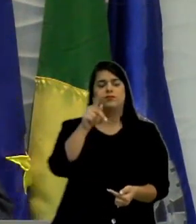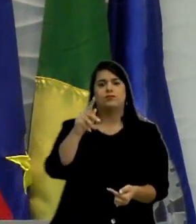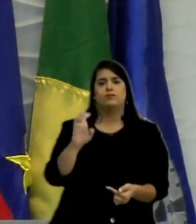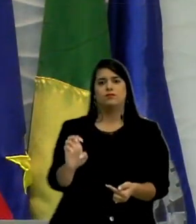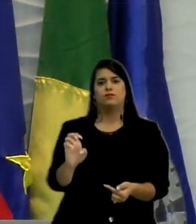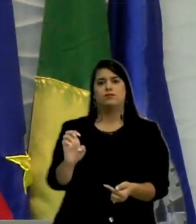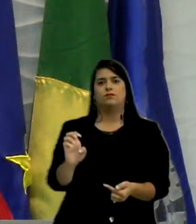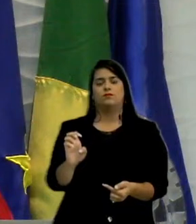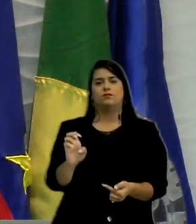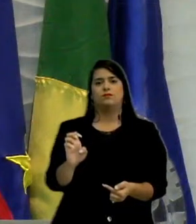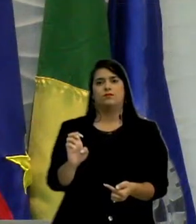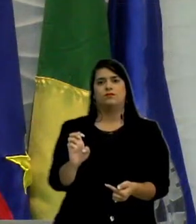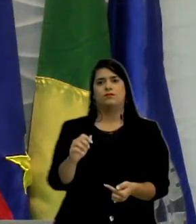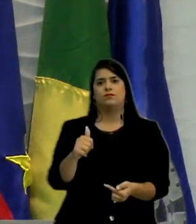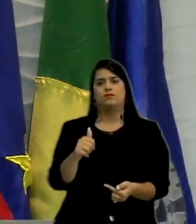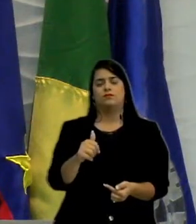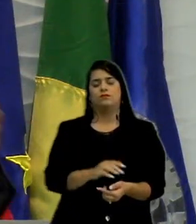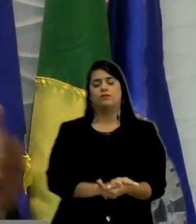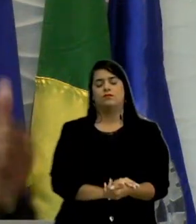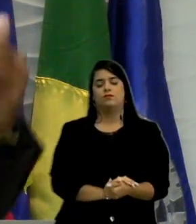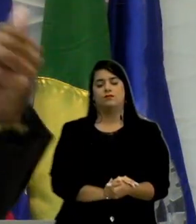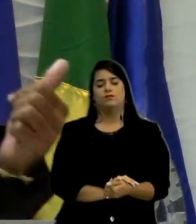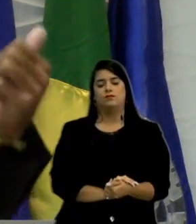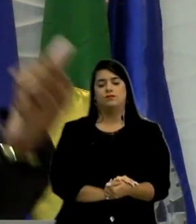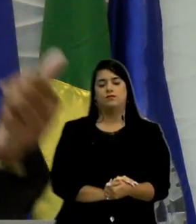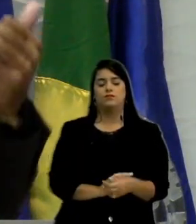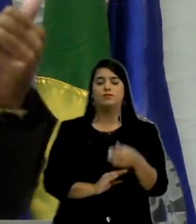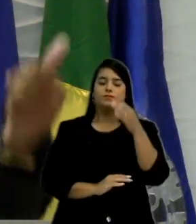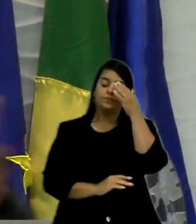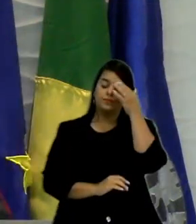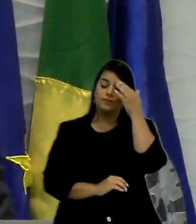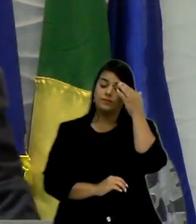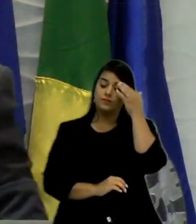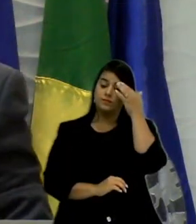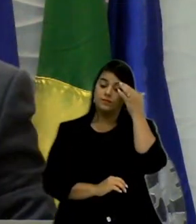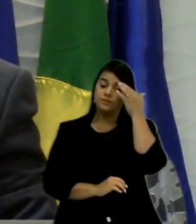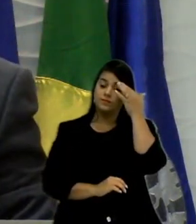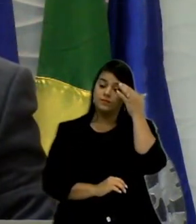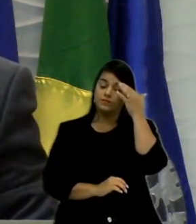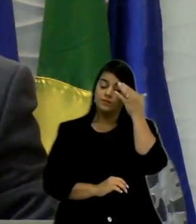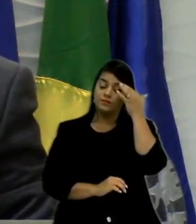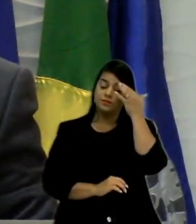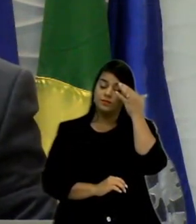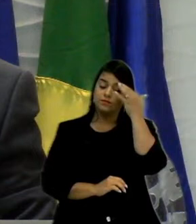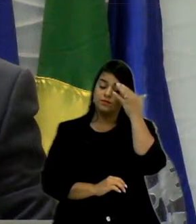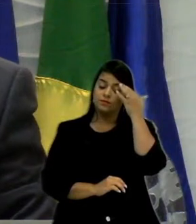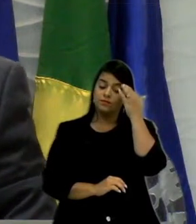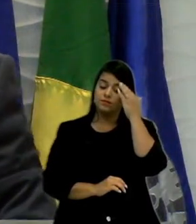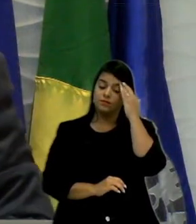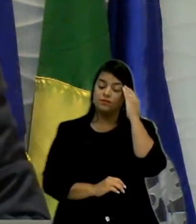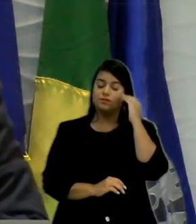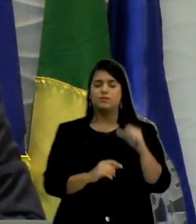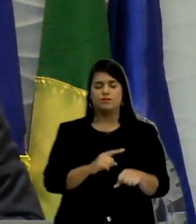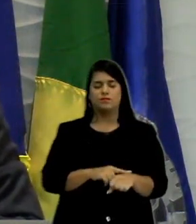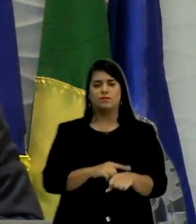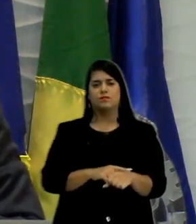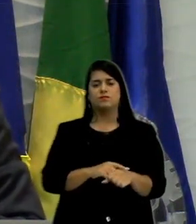na ocasião, o Dinilton aqui falou que estávamos eu, ele, Diogo, João da Cruzinha, Cícero e